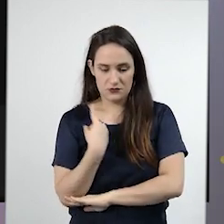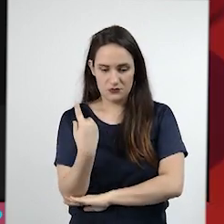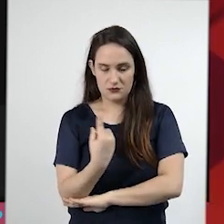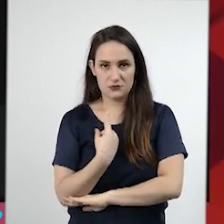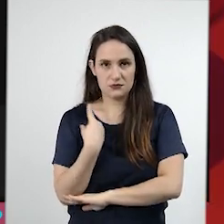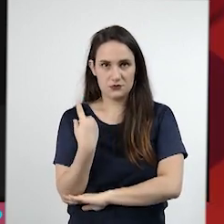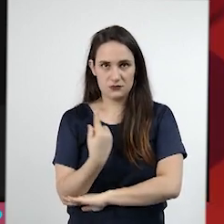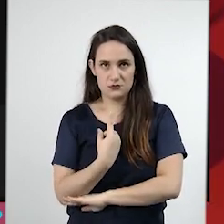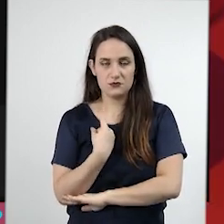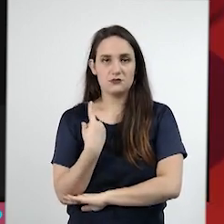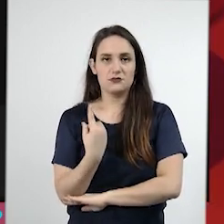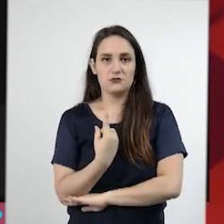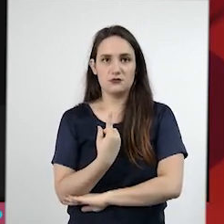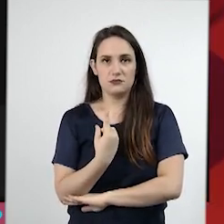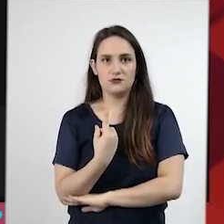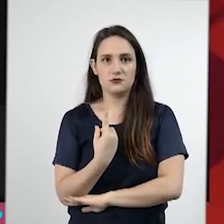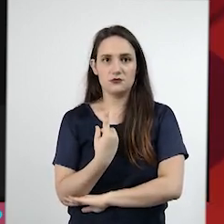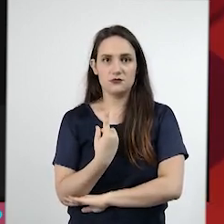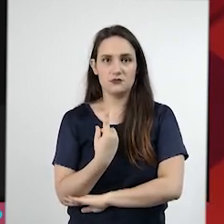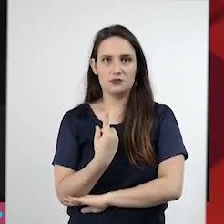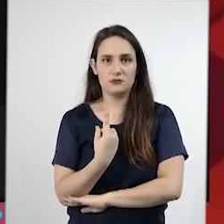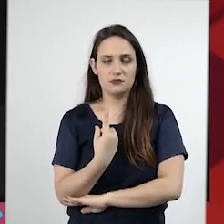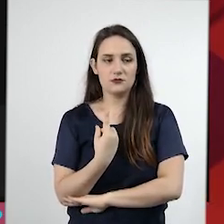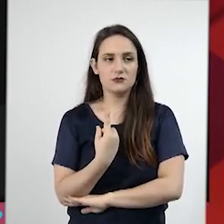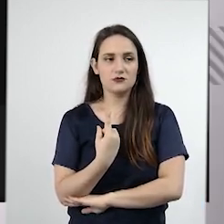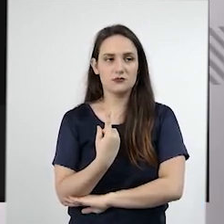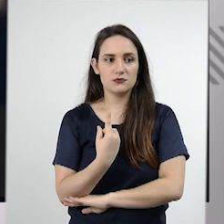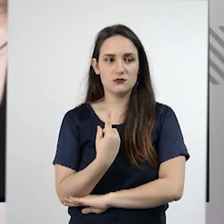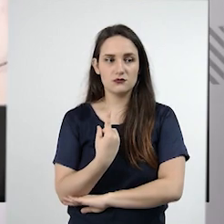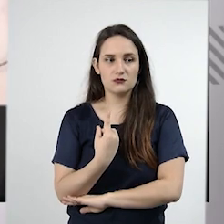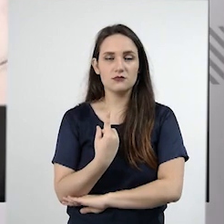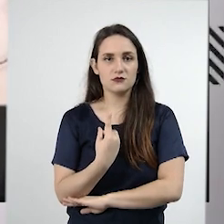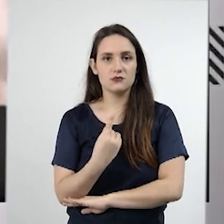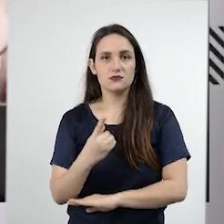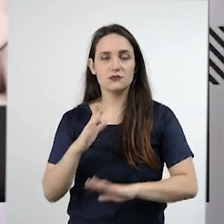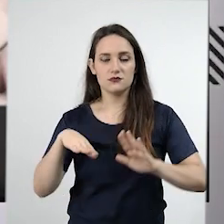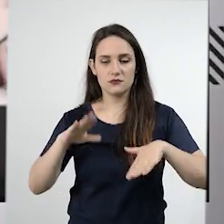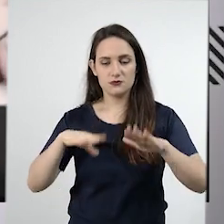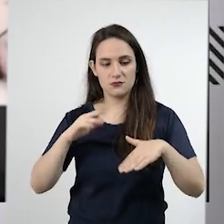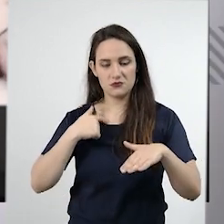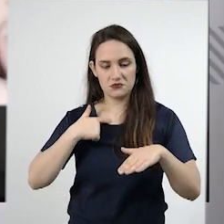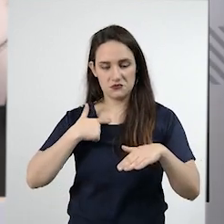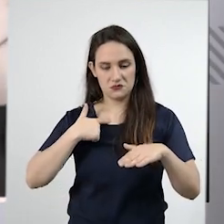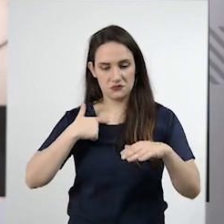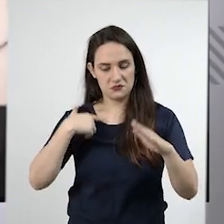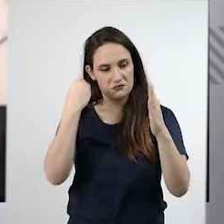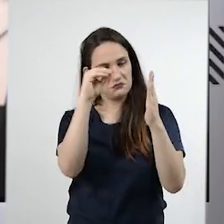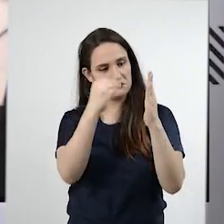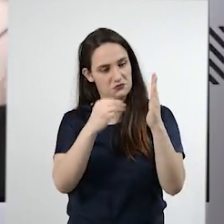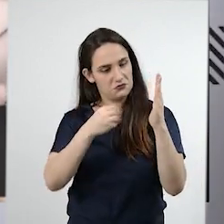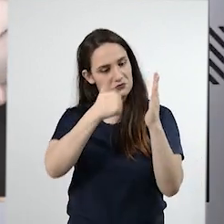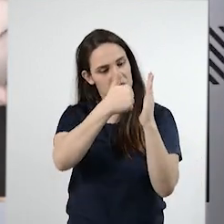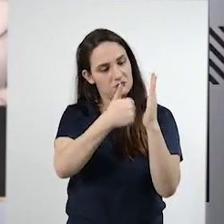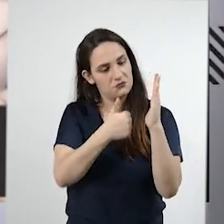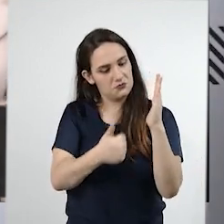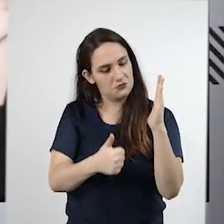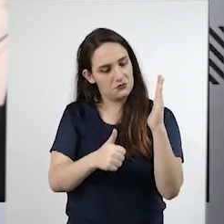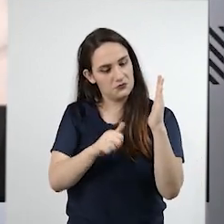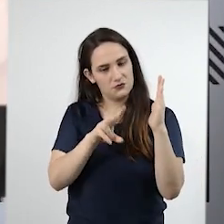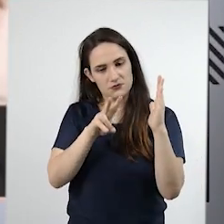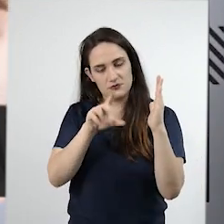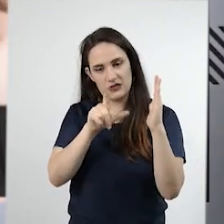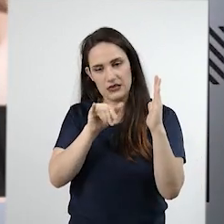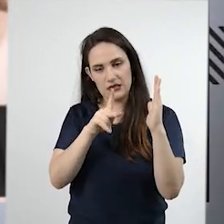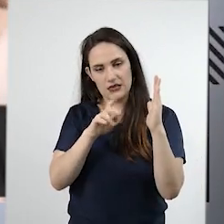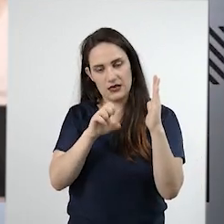de visualizações, de likes, a tudo que eu estou colocando, eu me sinto visto, eu não